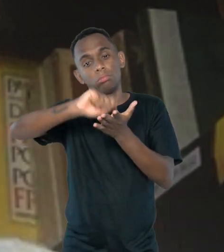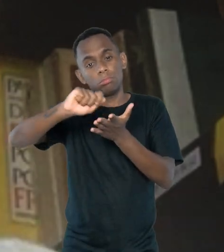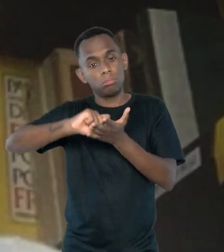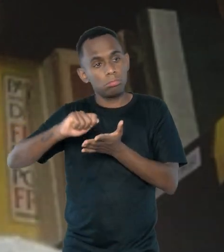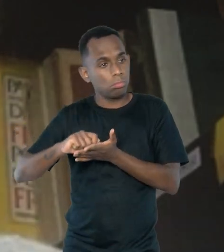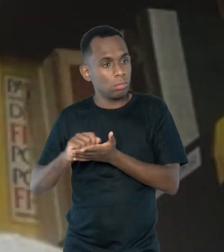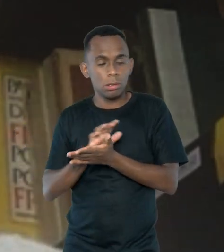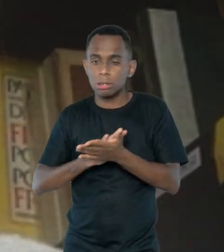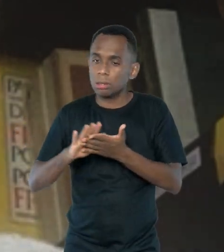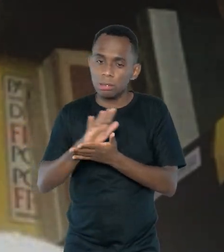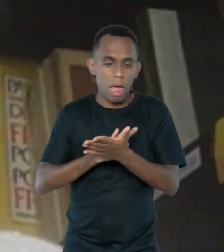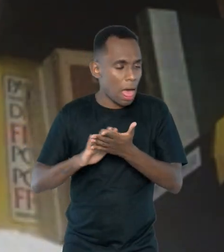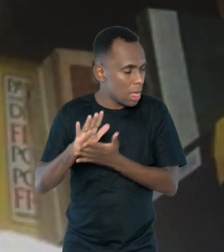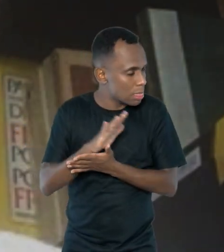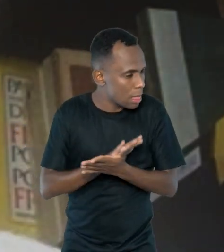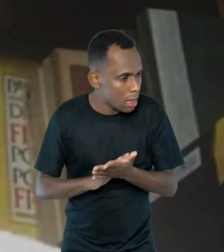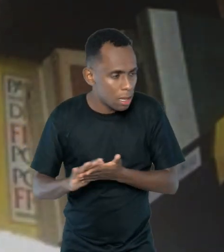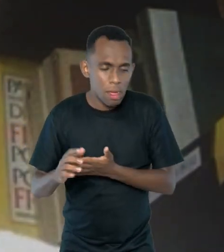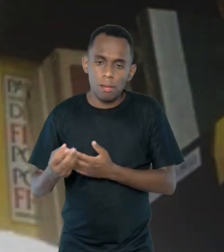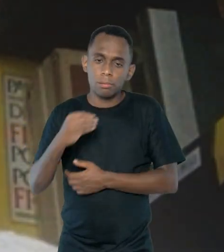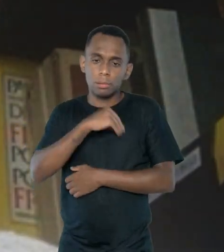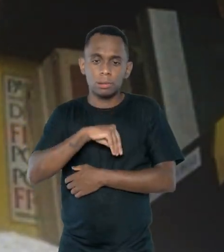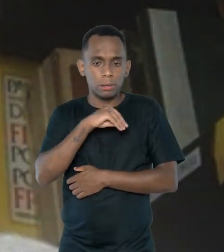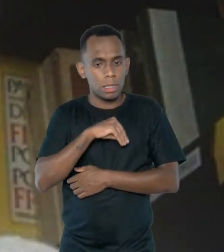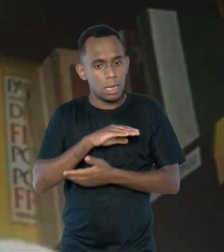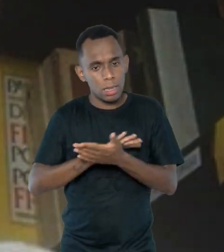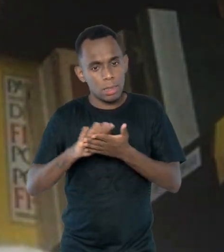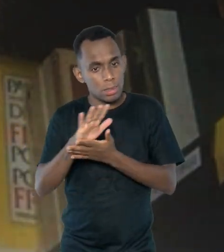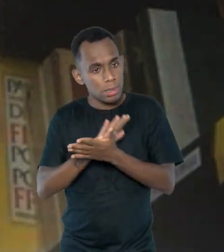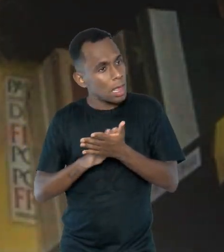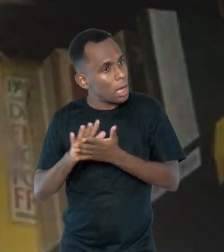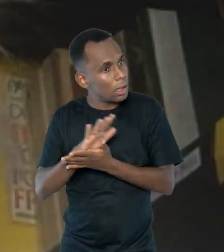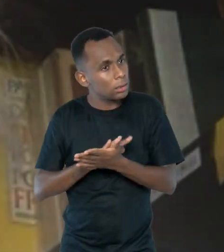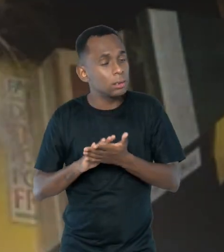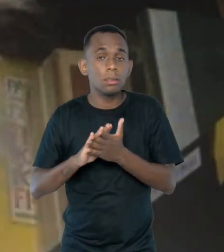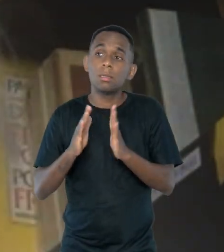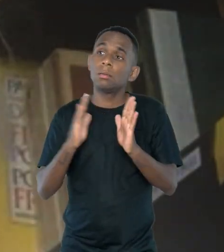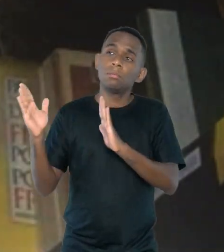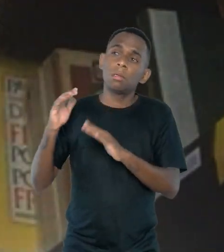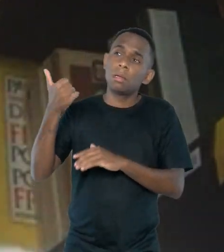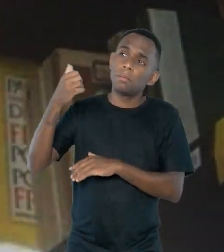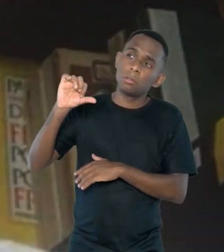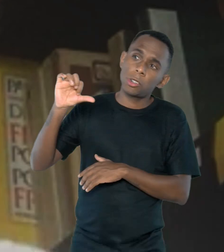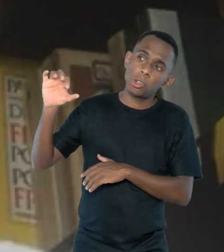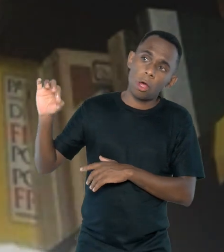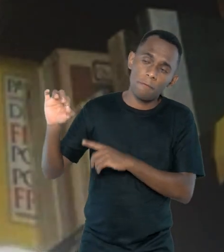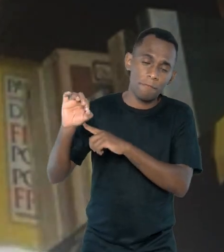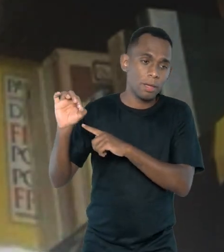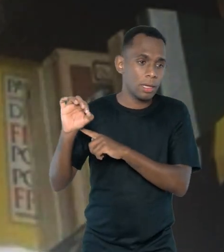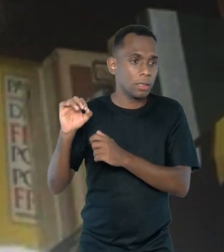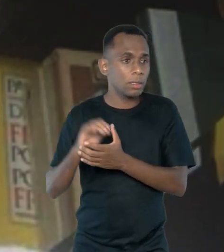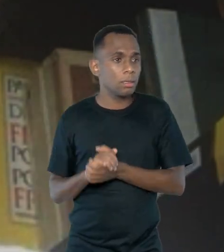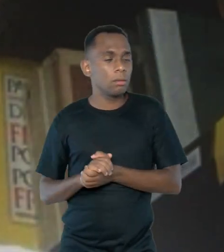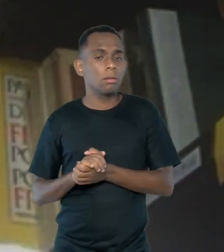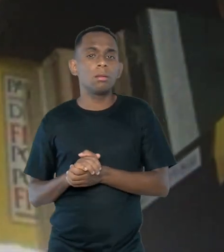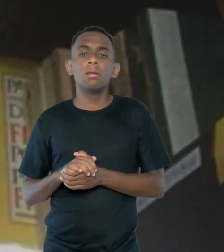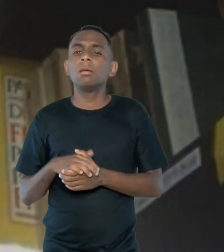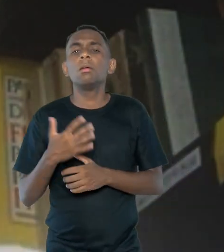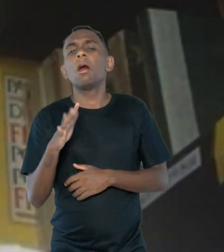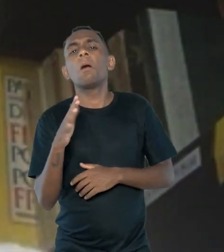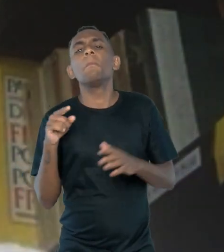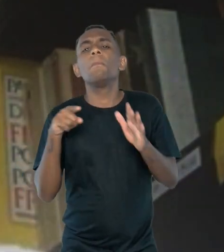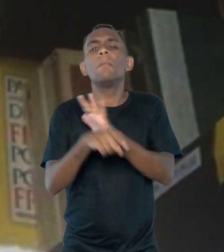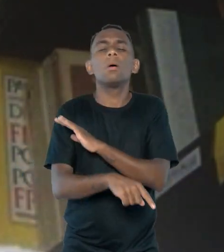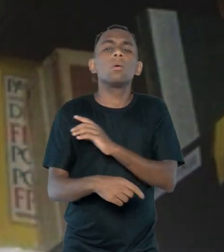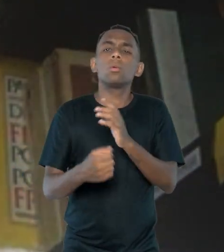nem adiantamento de direito autoral. Na década de 90... Geralmente é quanto tempo para fazer